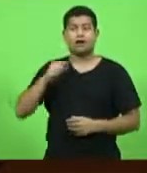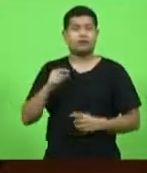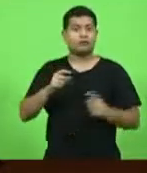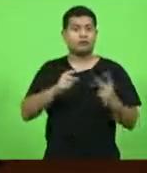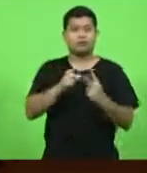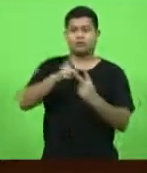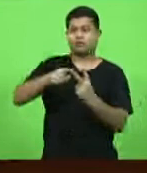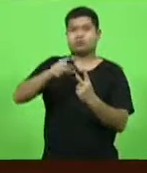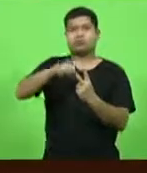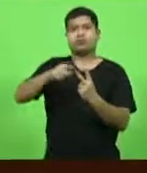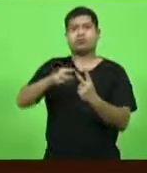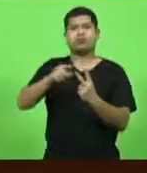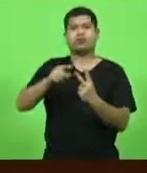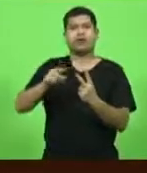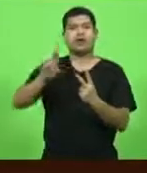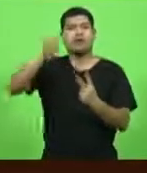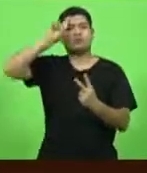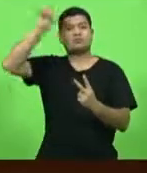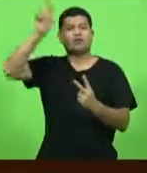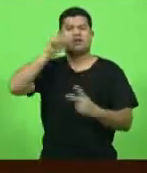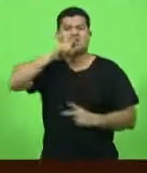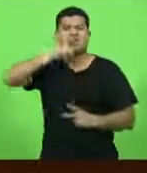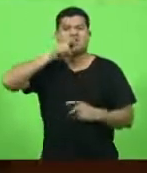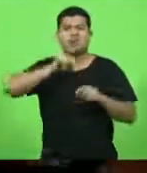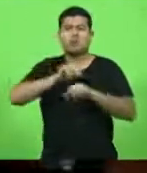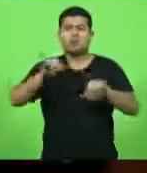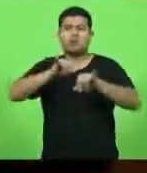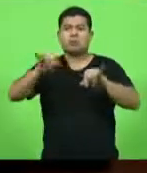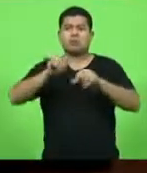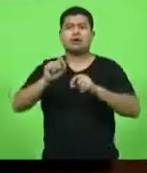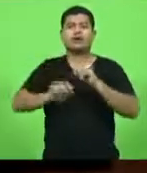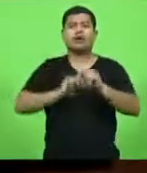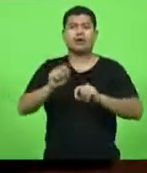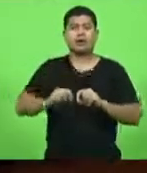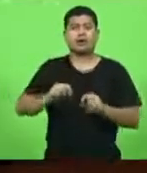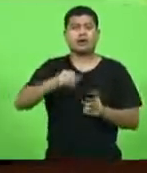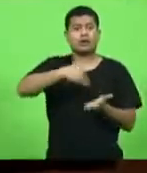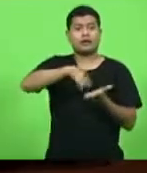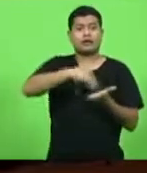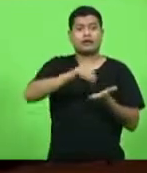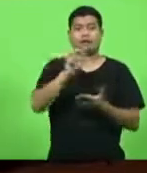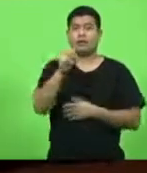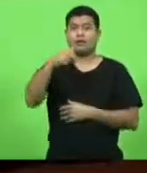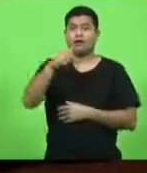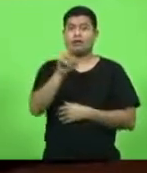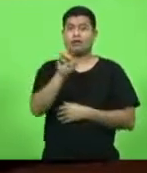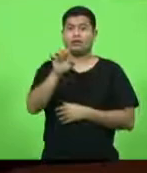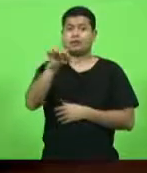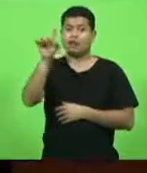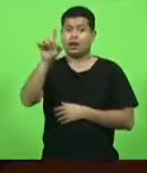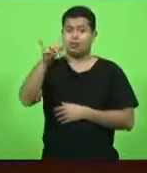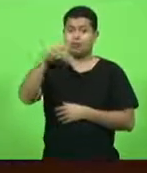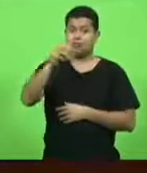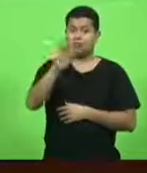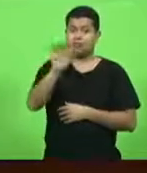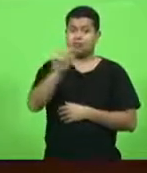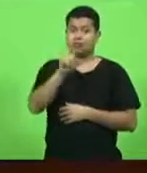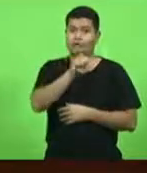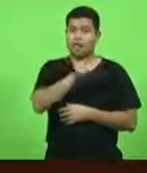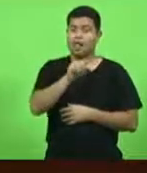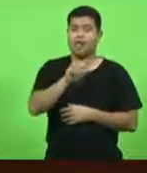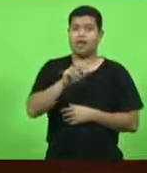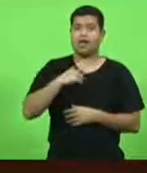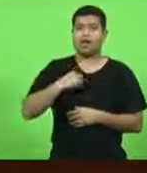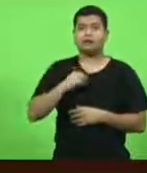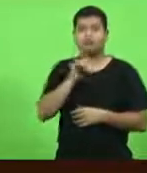mentindo se é o secretário André Mota que diz que pagou tudo para o z ou se